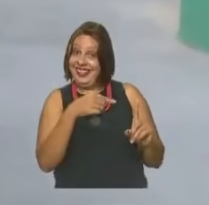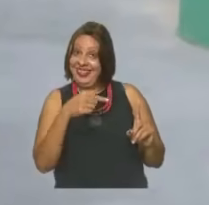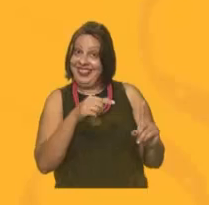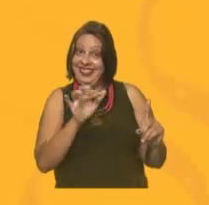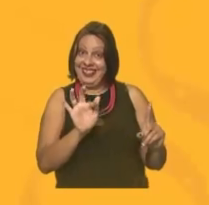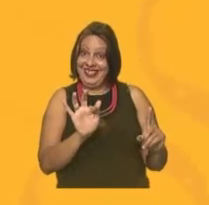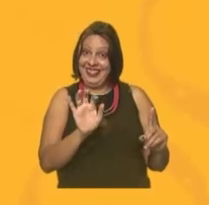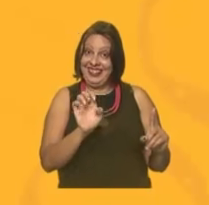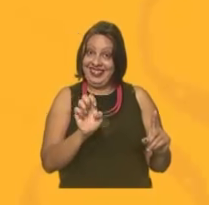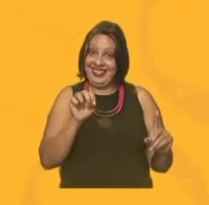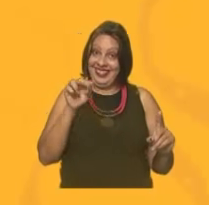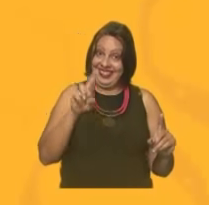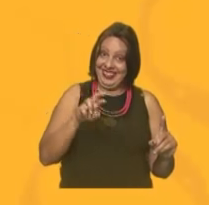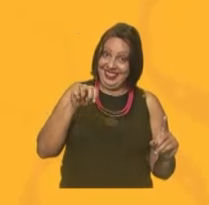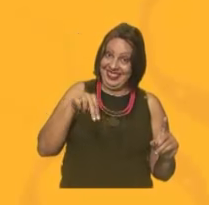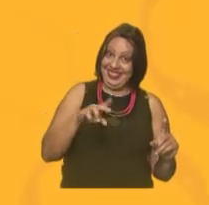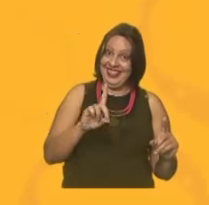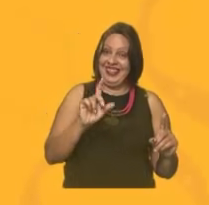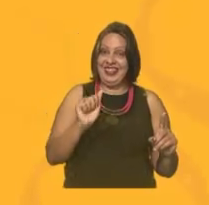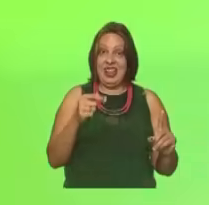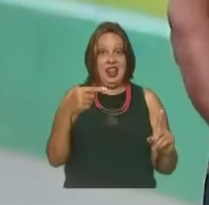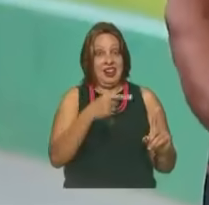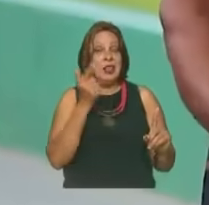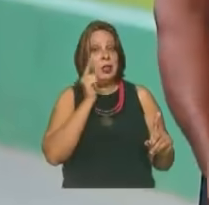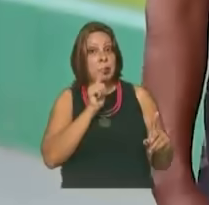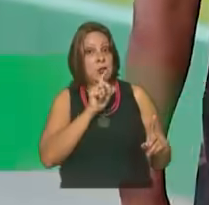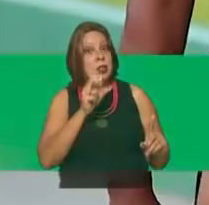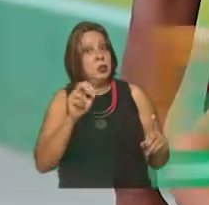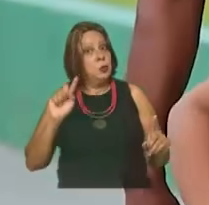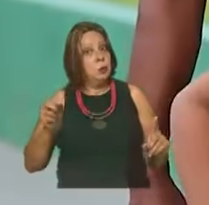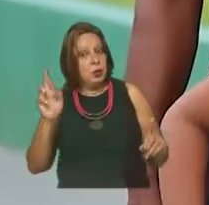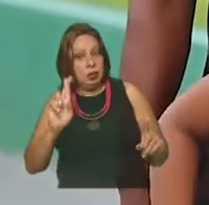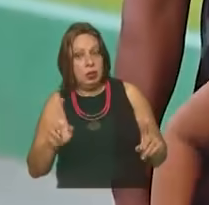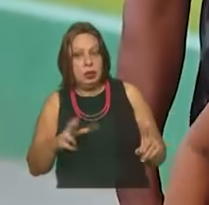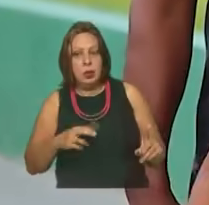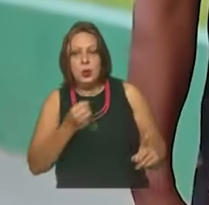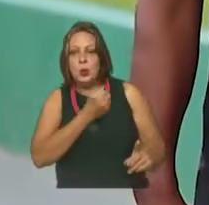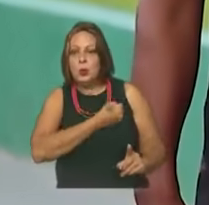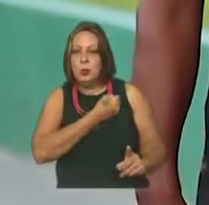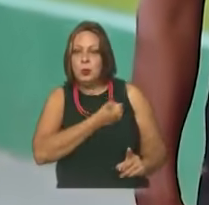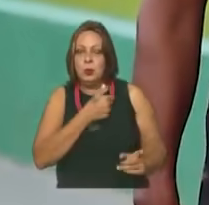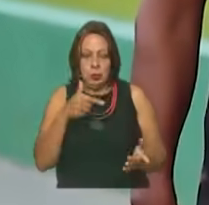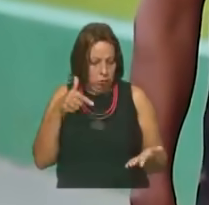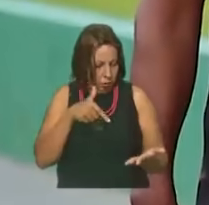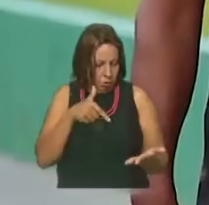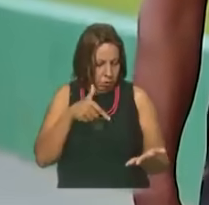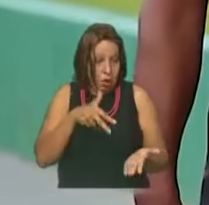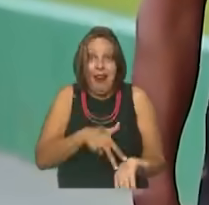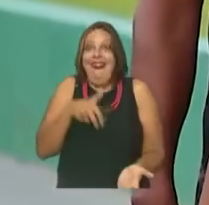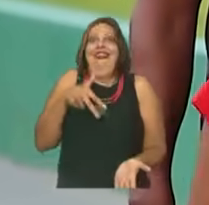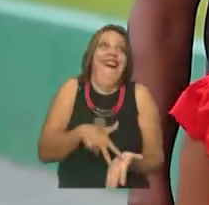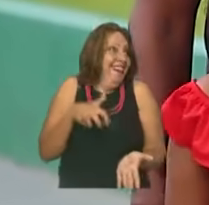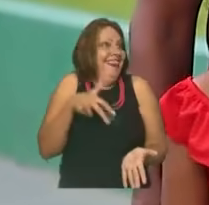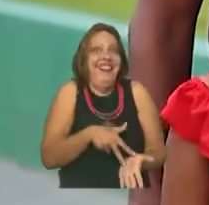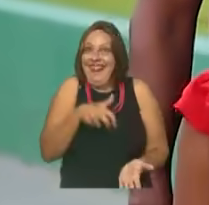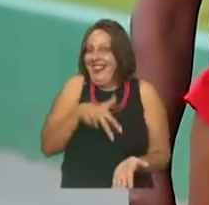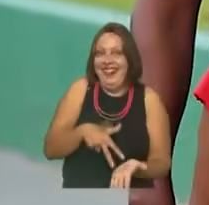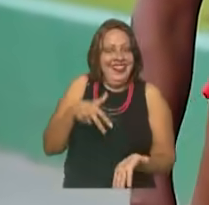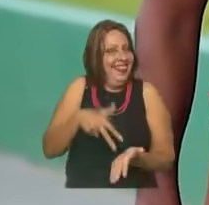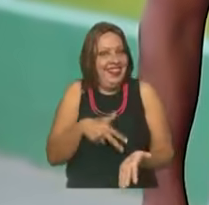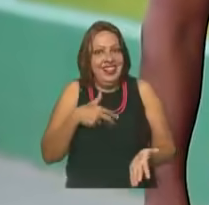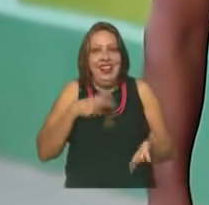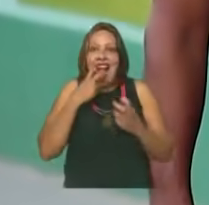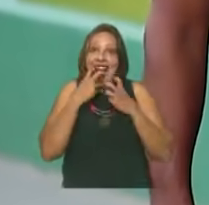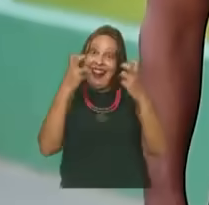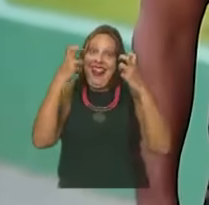do quarto prêmio, R$50 mil. Quando chamou a última bola, aí eu pulei de alegria mesmo.